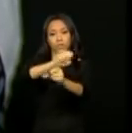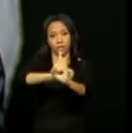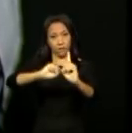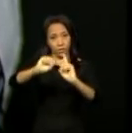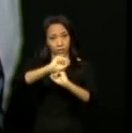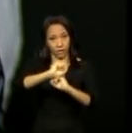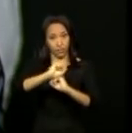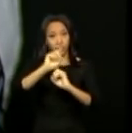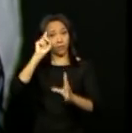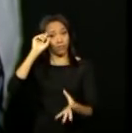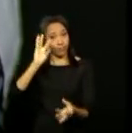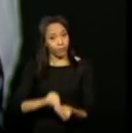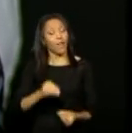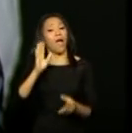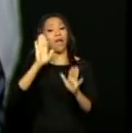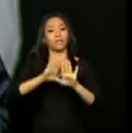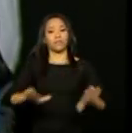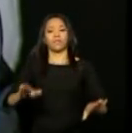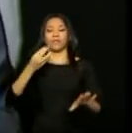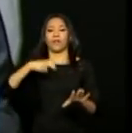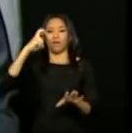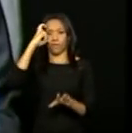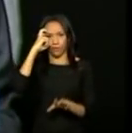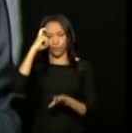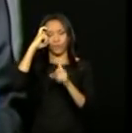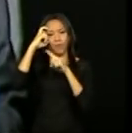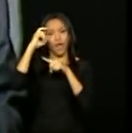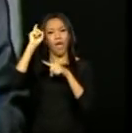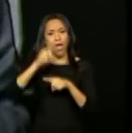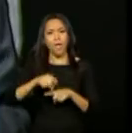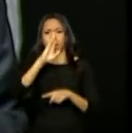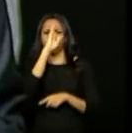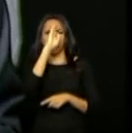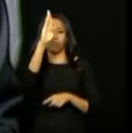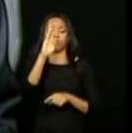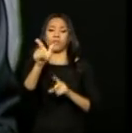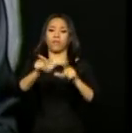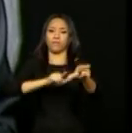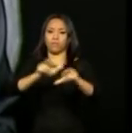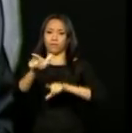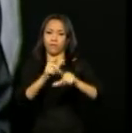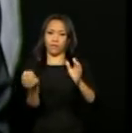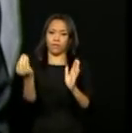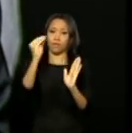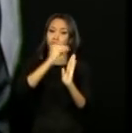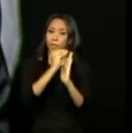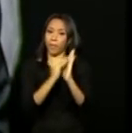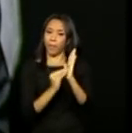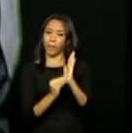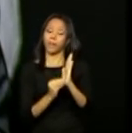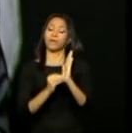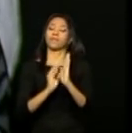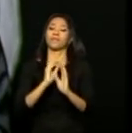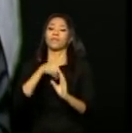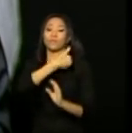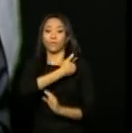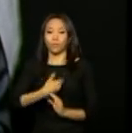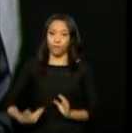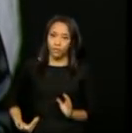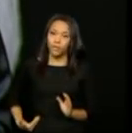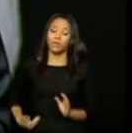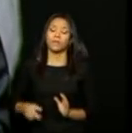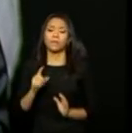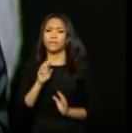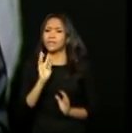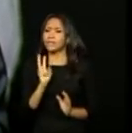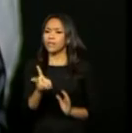modo, a cultura se coloca na centralidade da agenda pública contemporânea, permeando todos os campos da